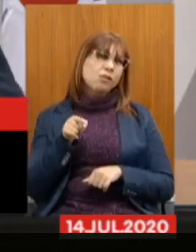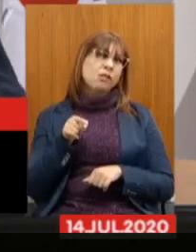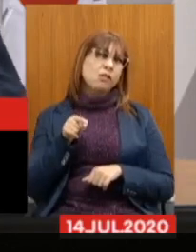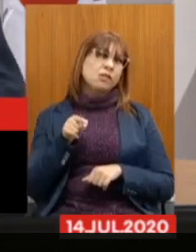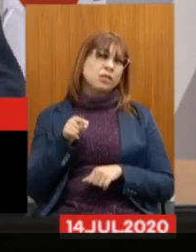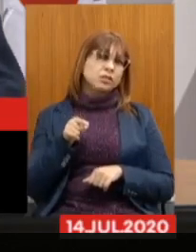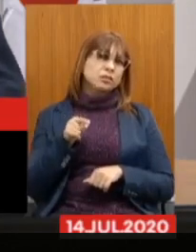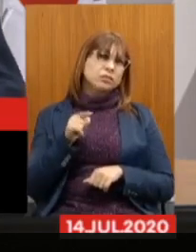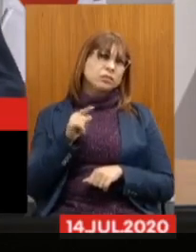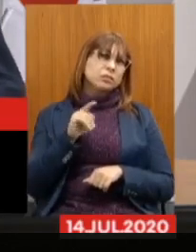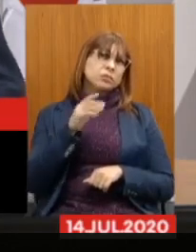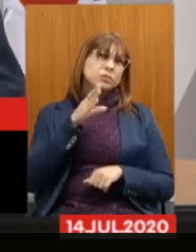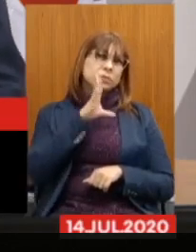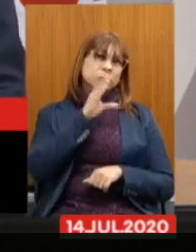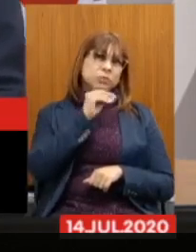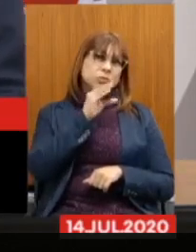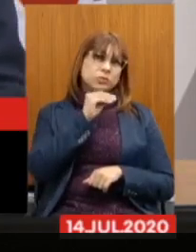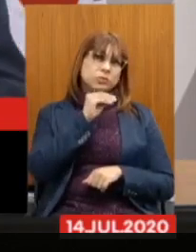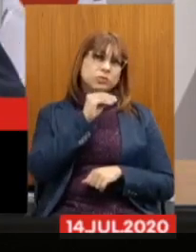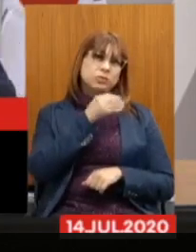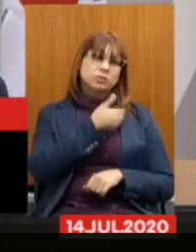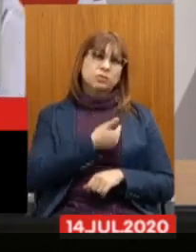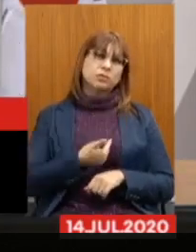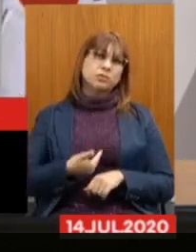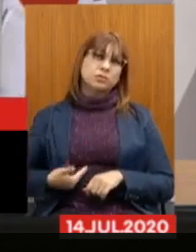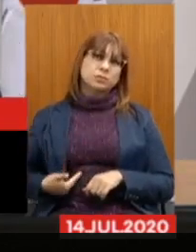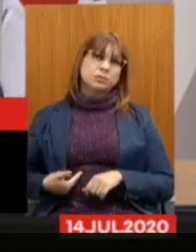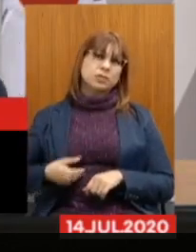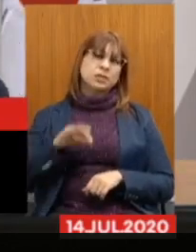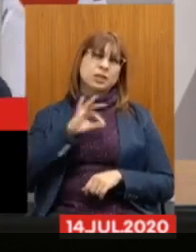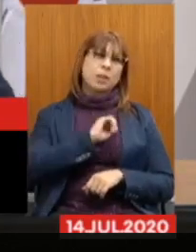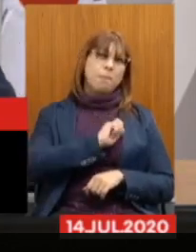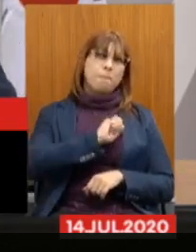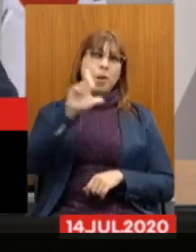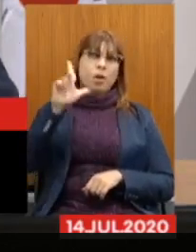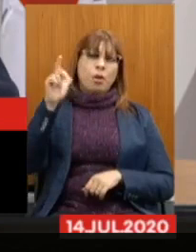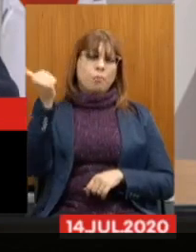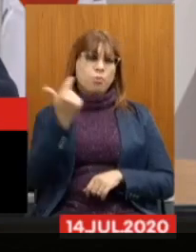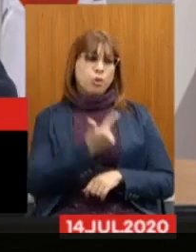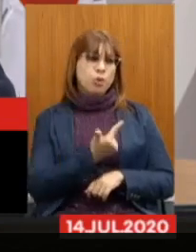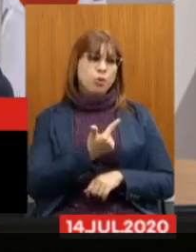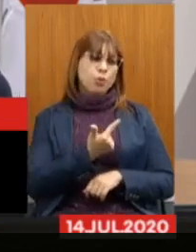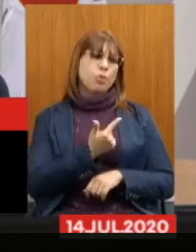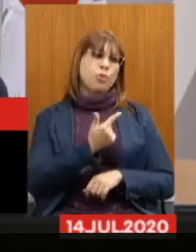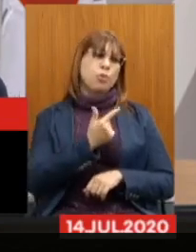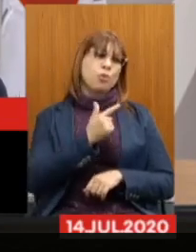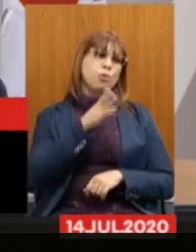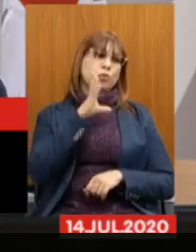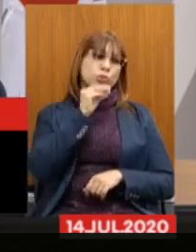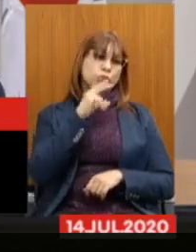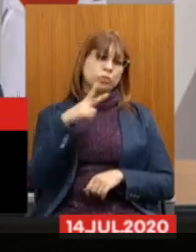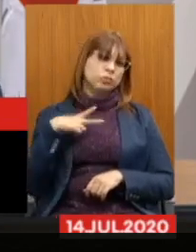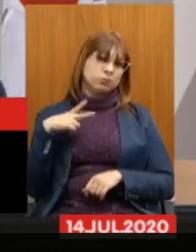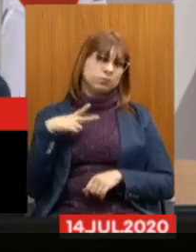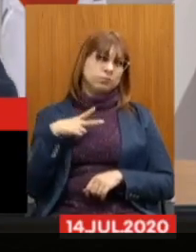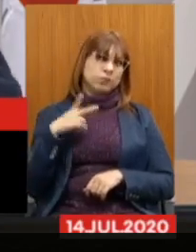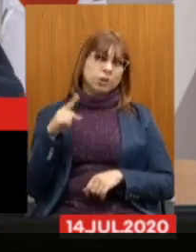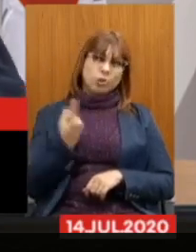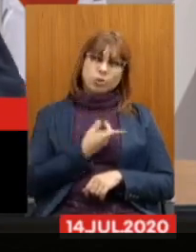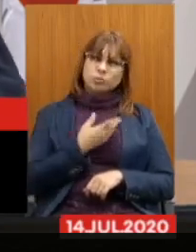mais do que o servidor privado, generalizando as coisas, nos assusta